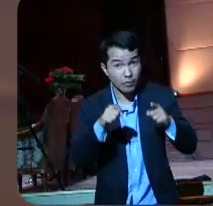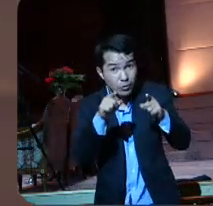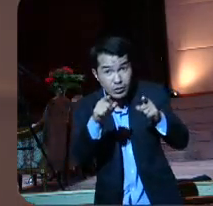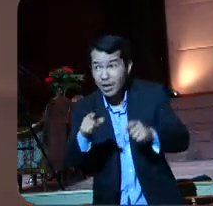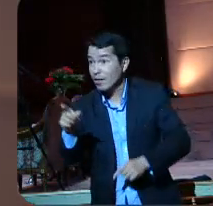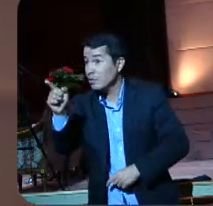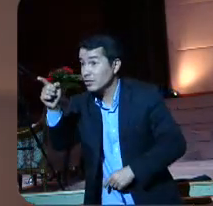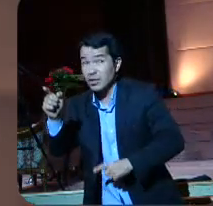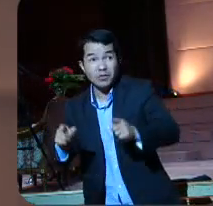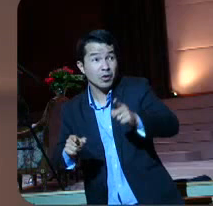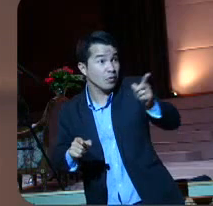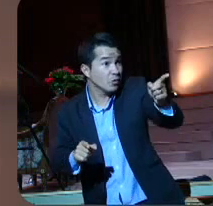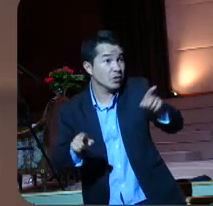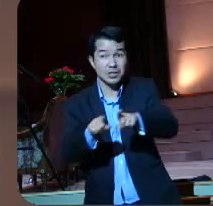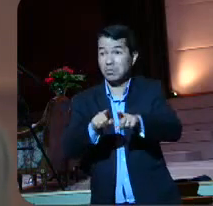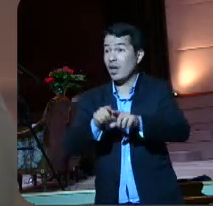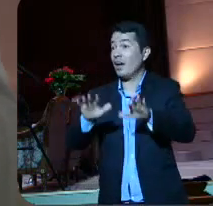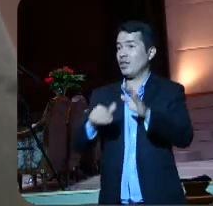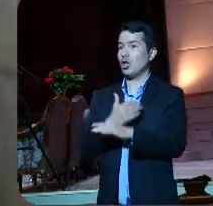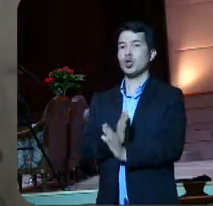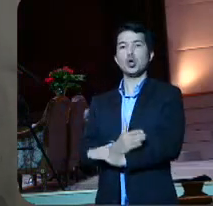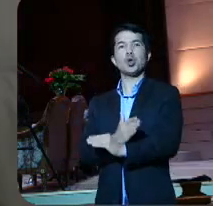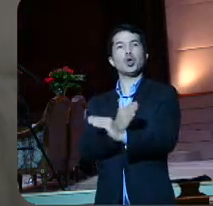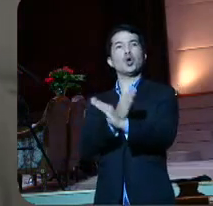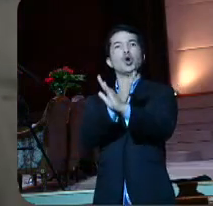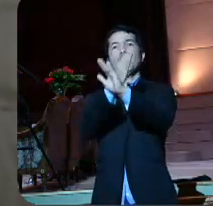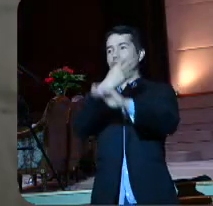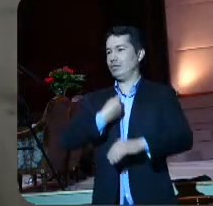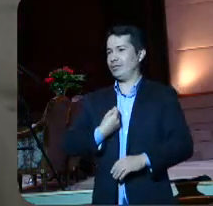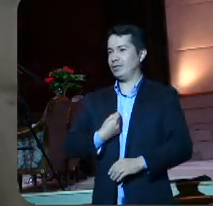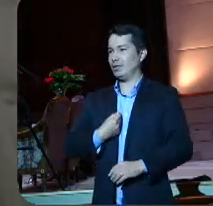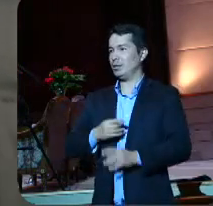a gente está perambulando pela vida,